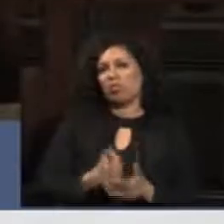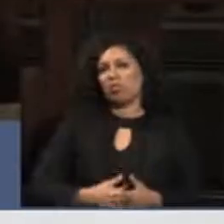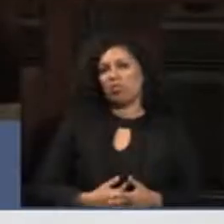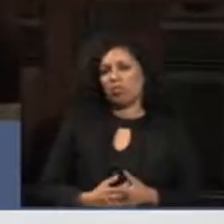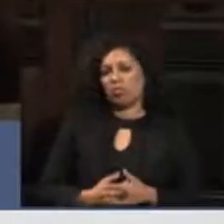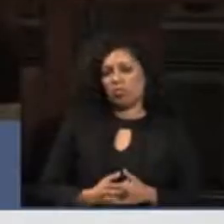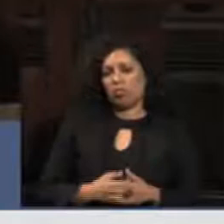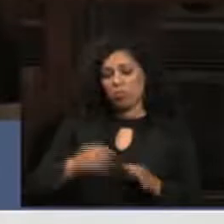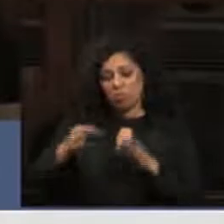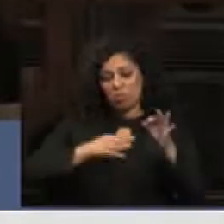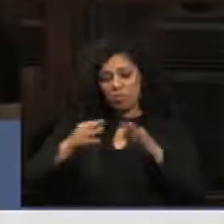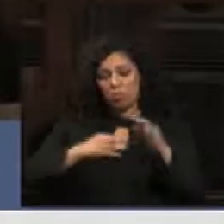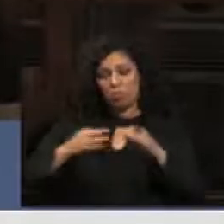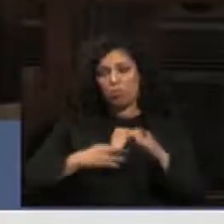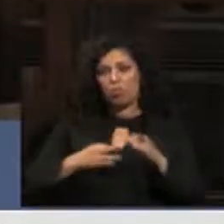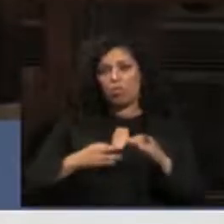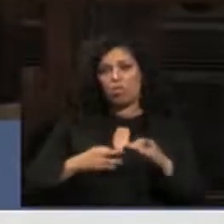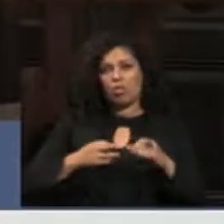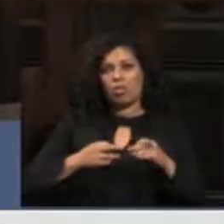a guerra.